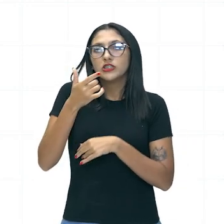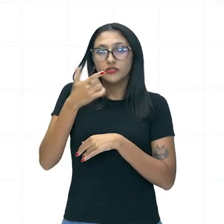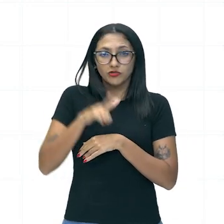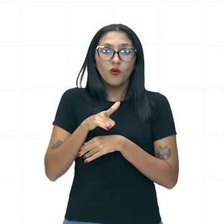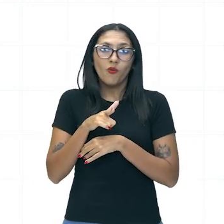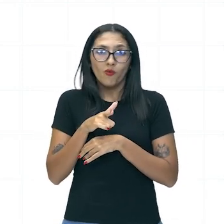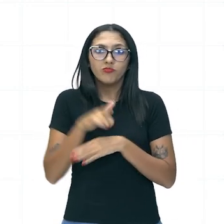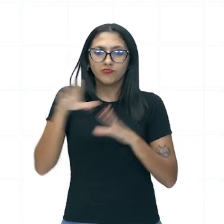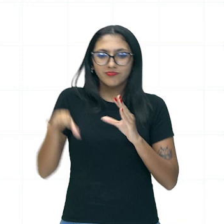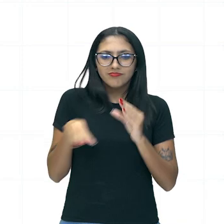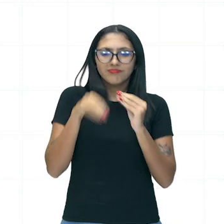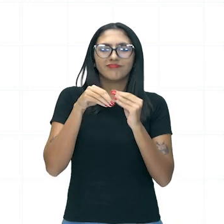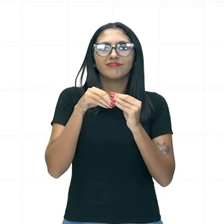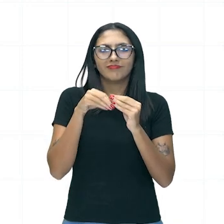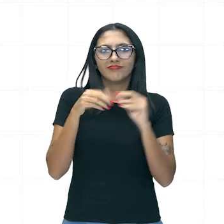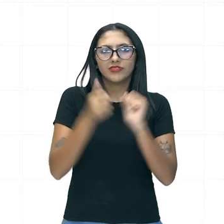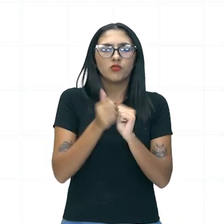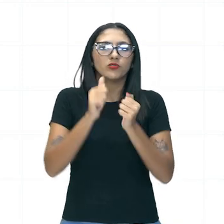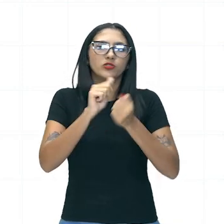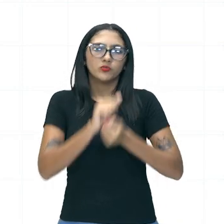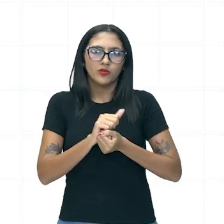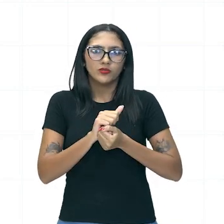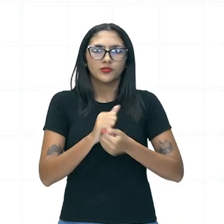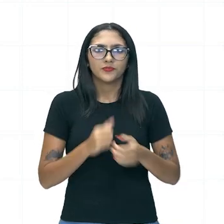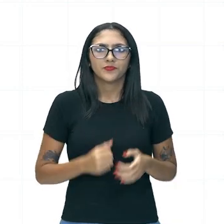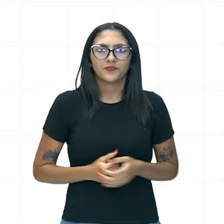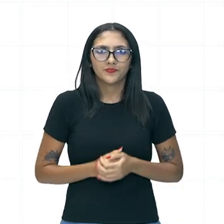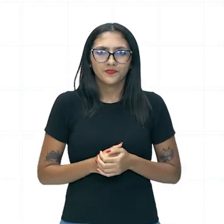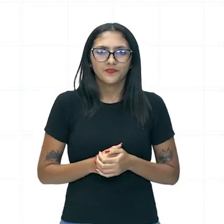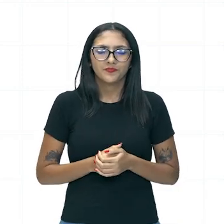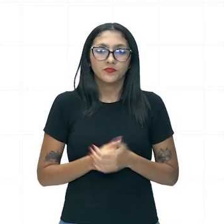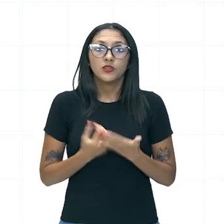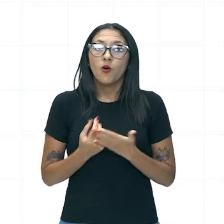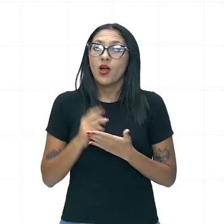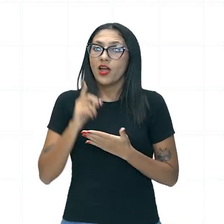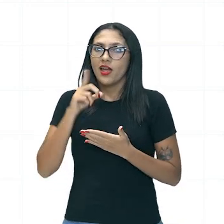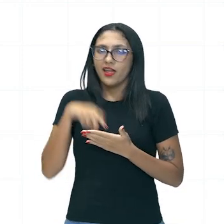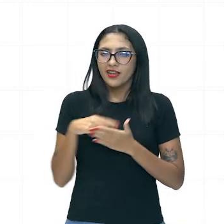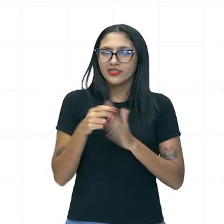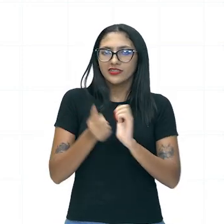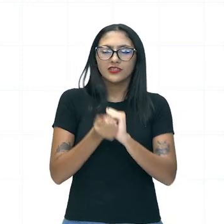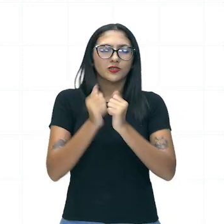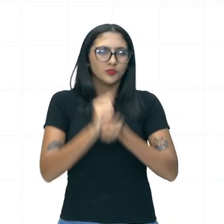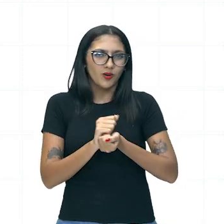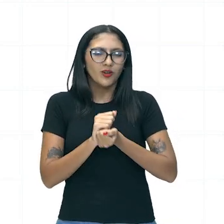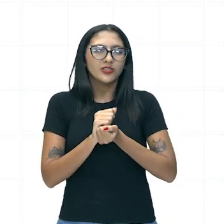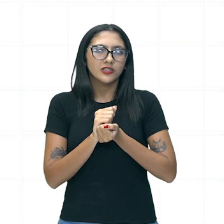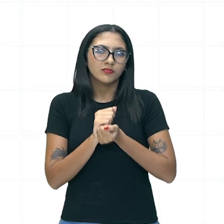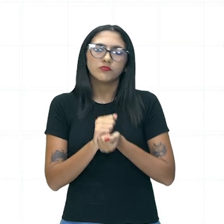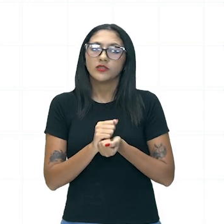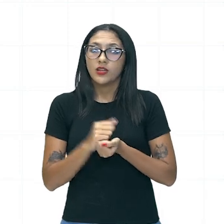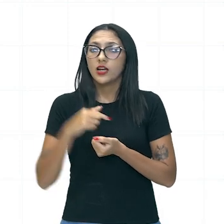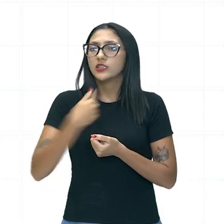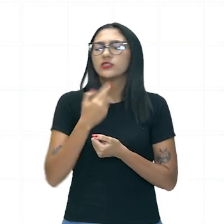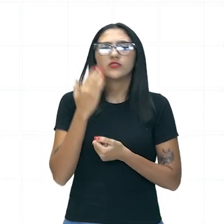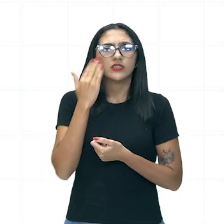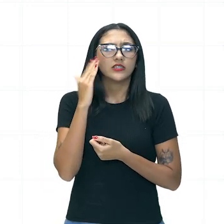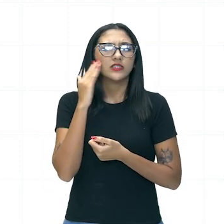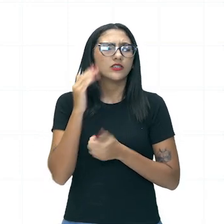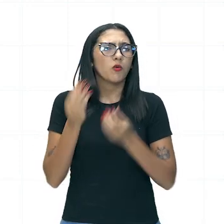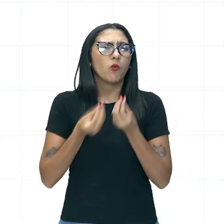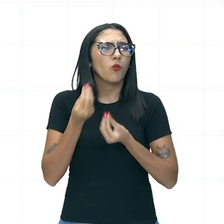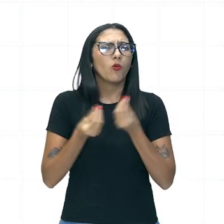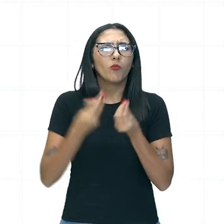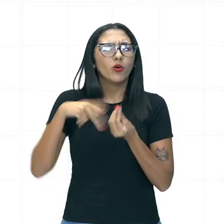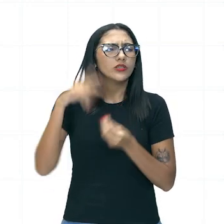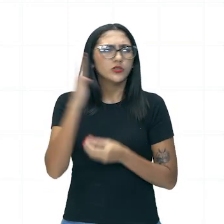2016, o que nos leva, né, a falar um pouco sobre a história dessa modalidade no nosso país, no Brasil.